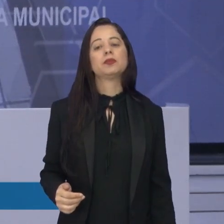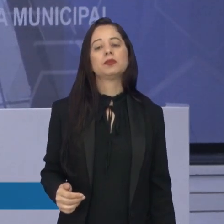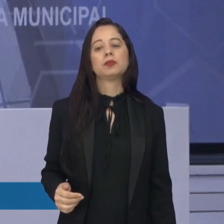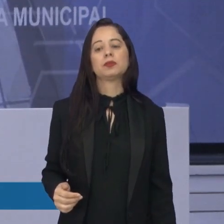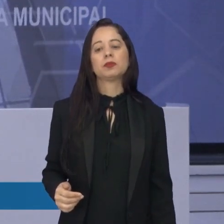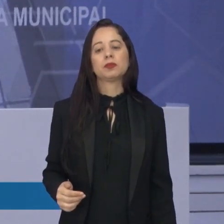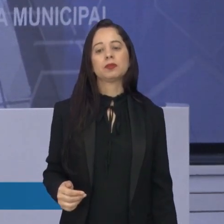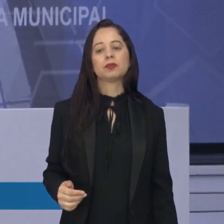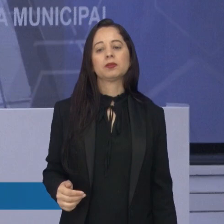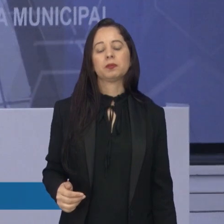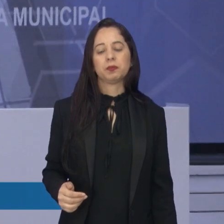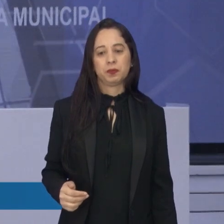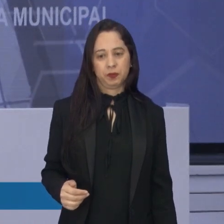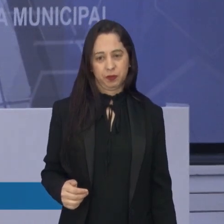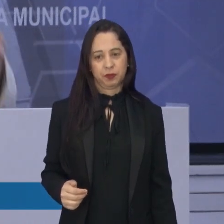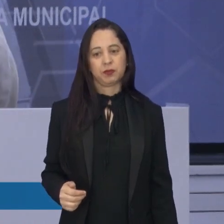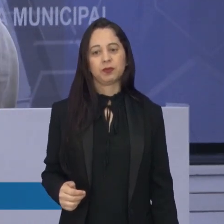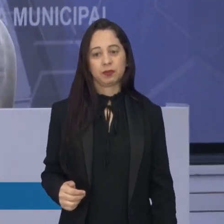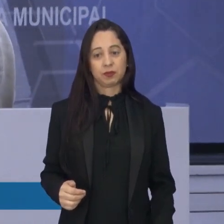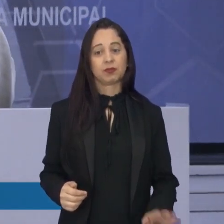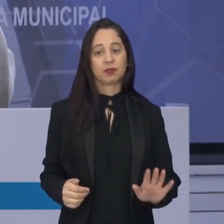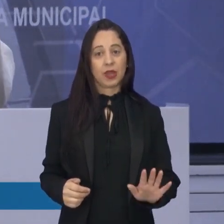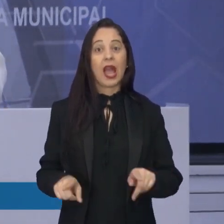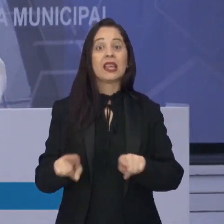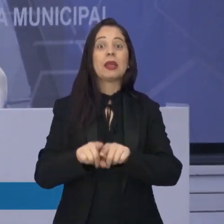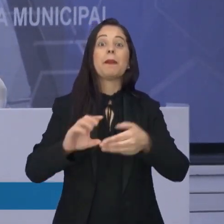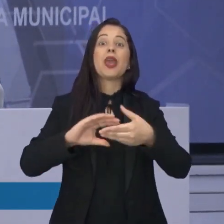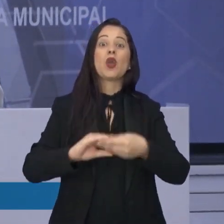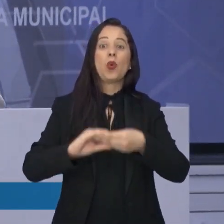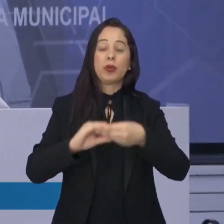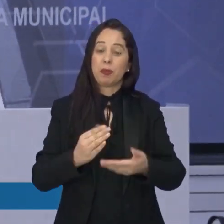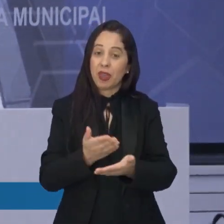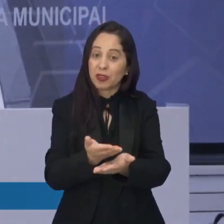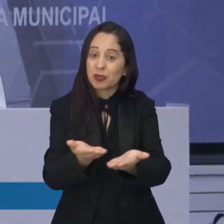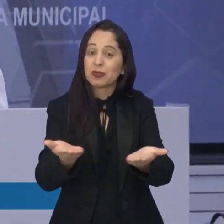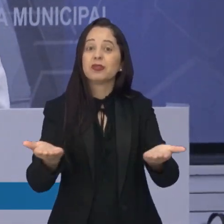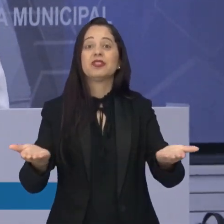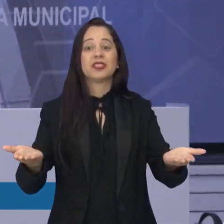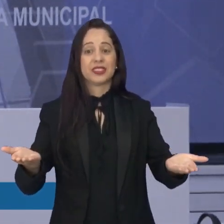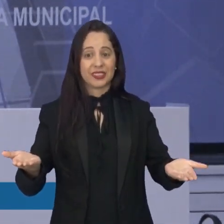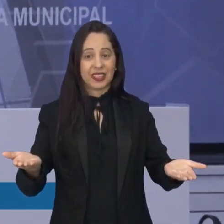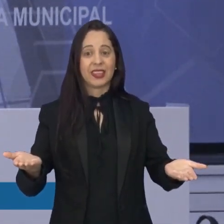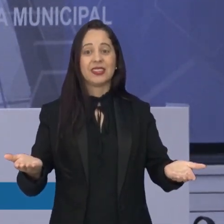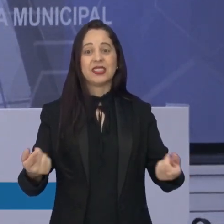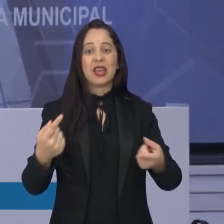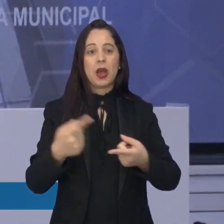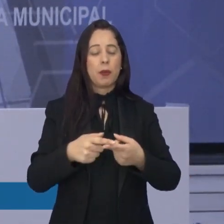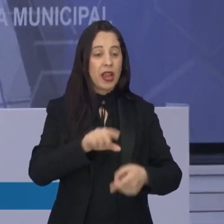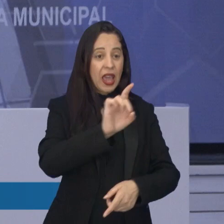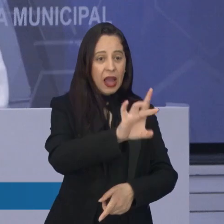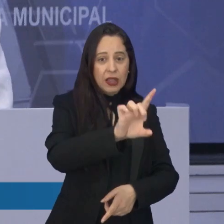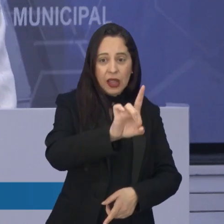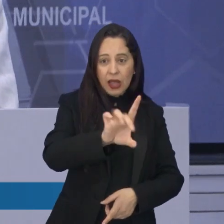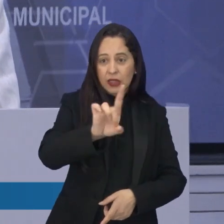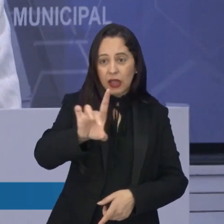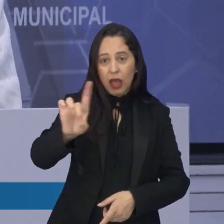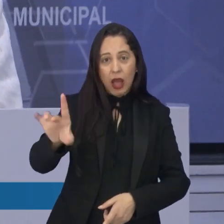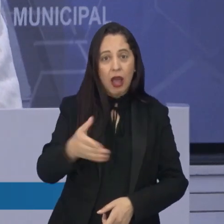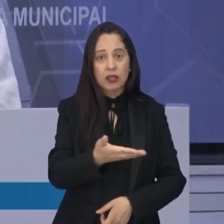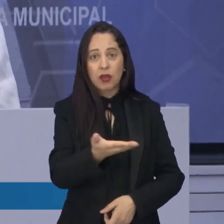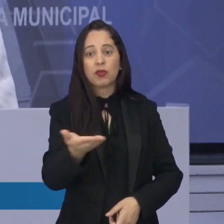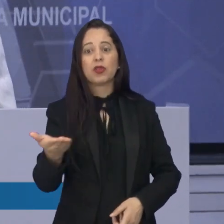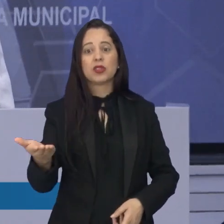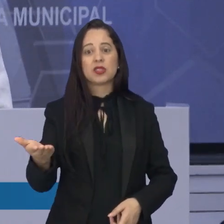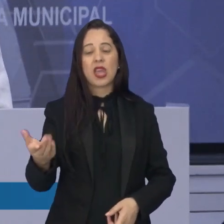Quando aliás, e saúdo também a todos os presentes, porque eu vejo em cada um de vocês algo